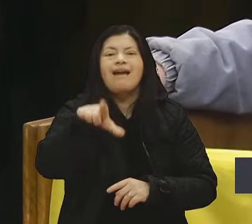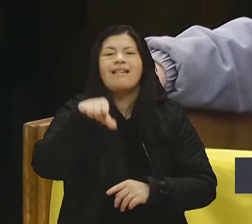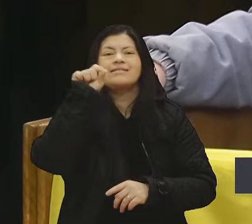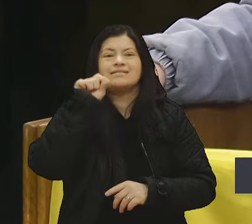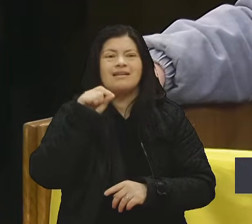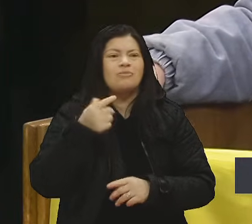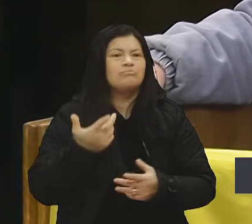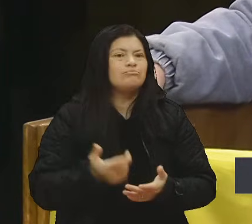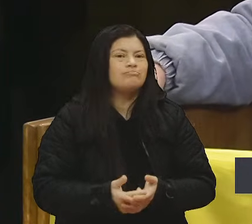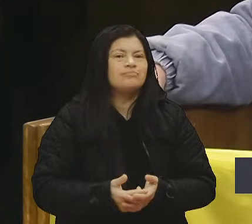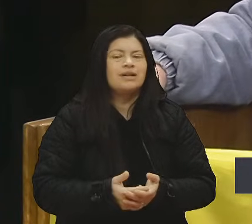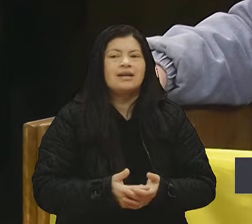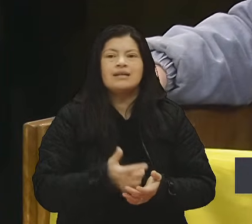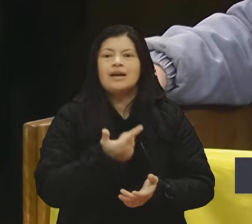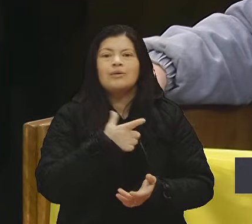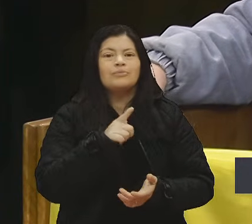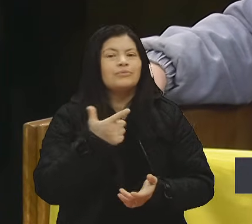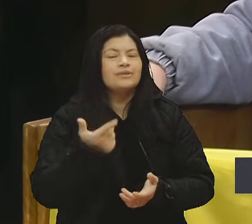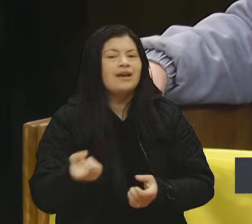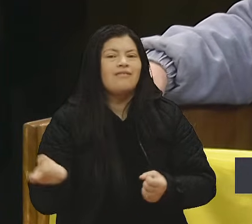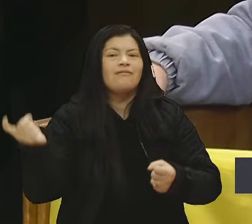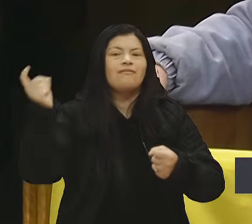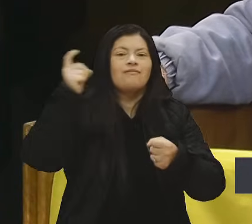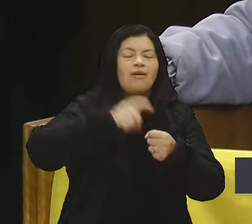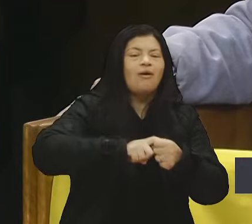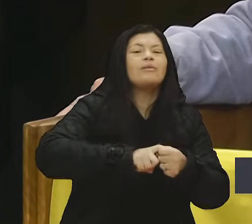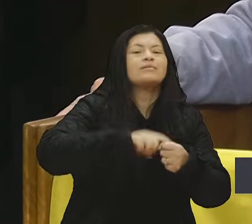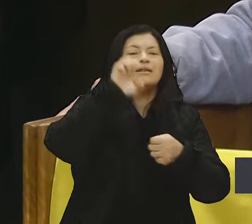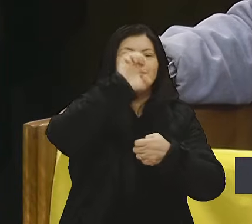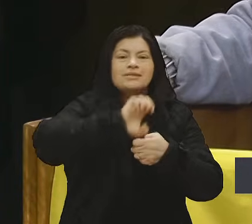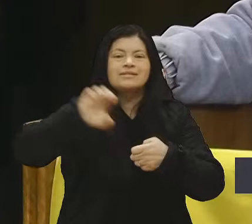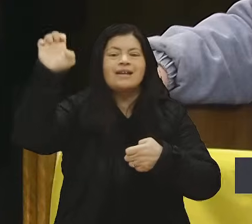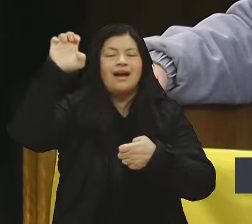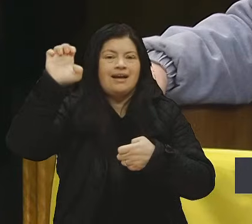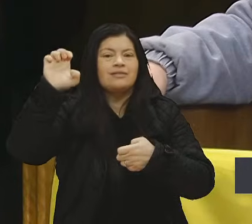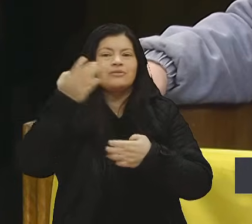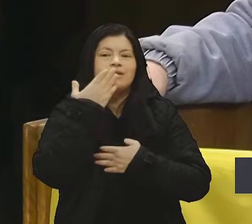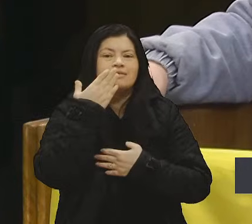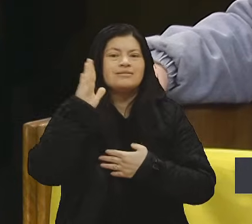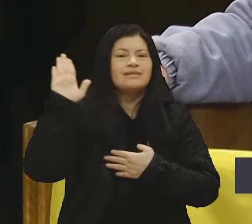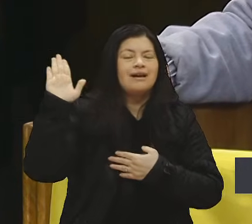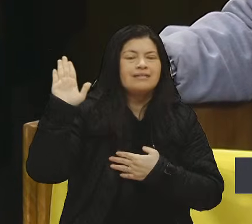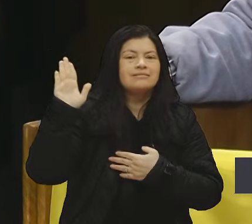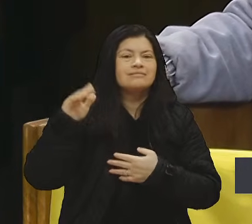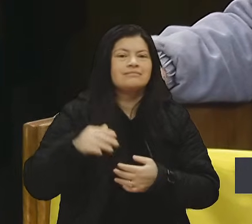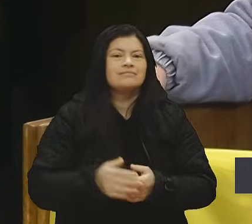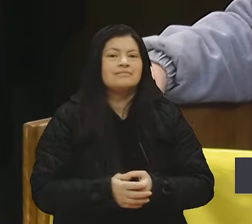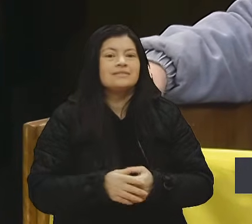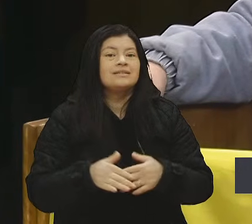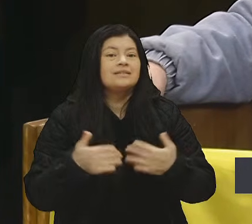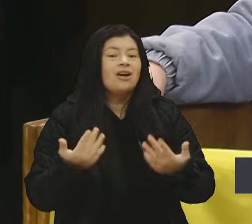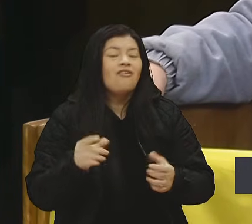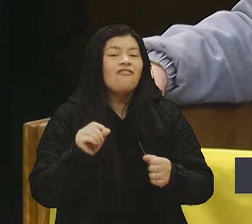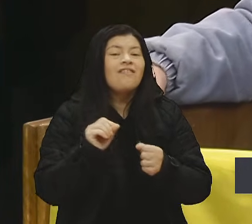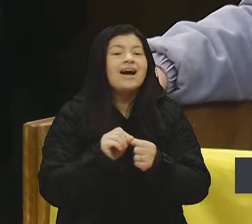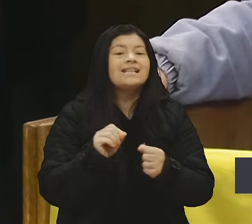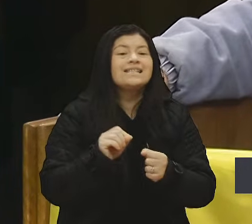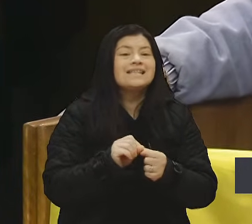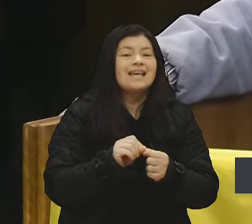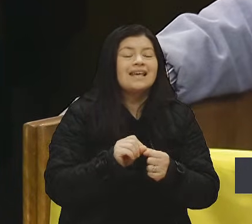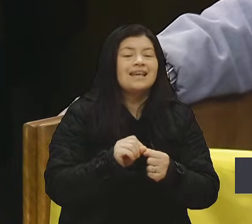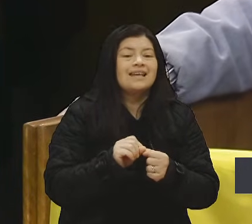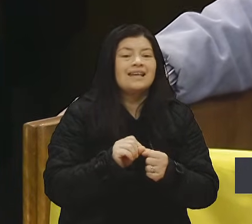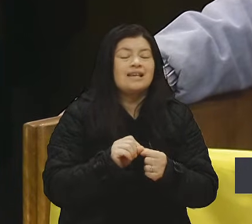que não vai ser reeleito no Estado e nem o seu candidato, e fazer um projeto futuro